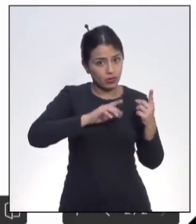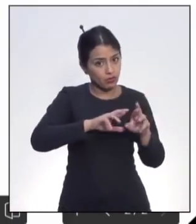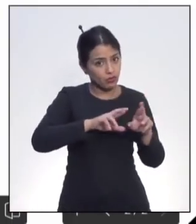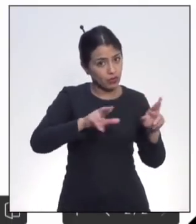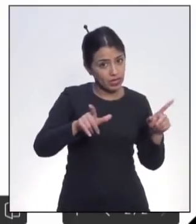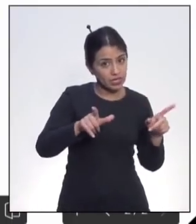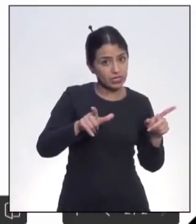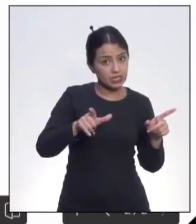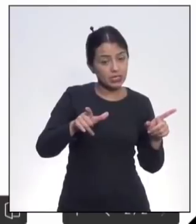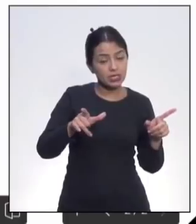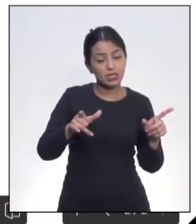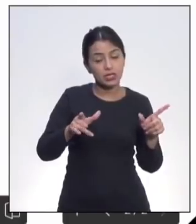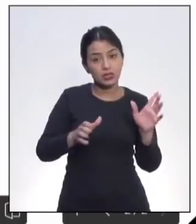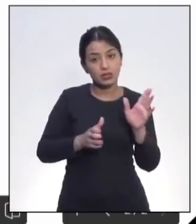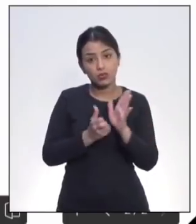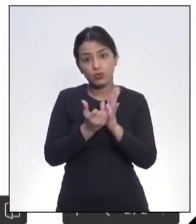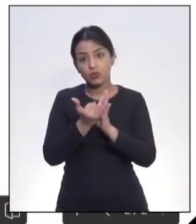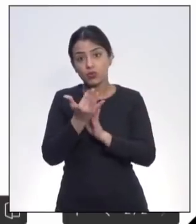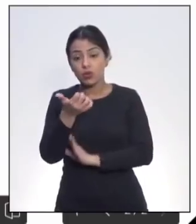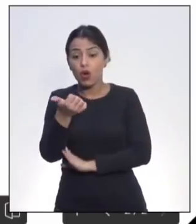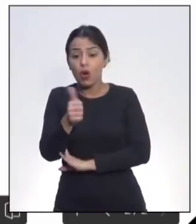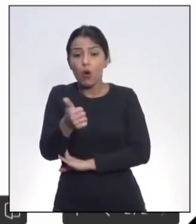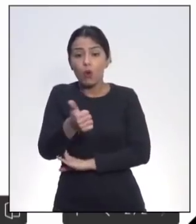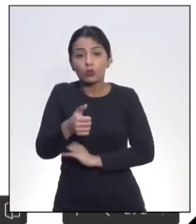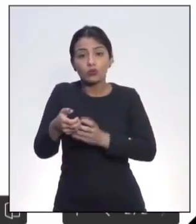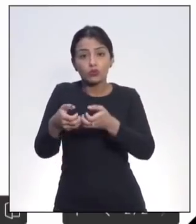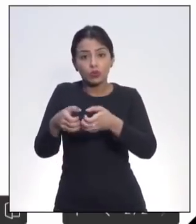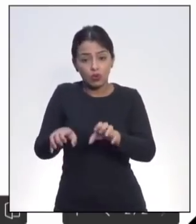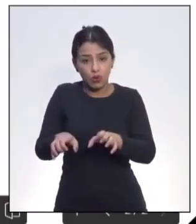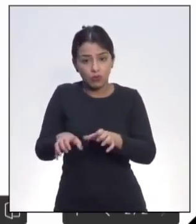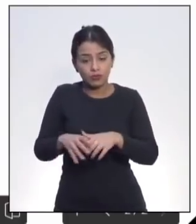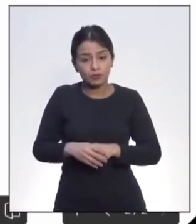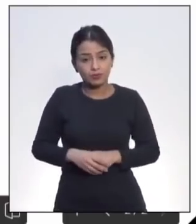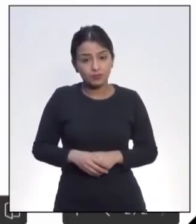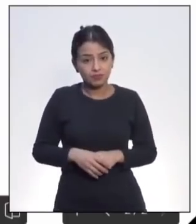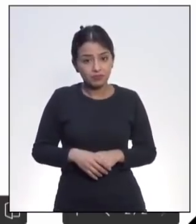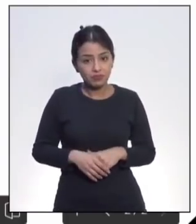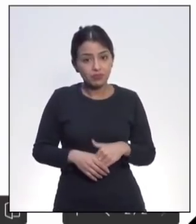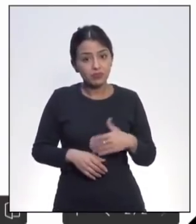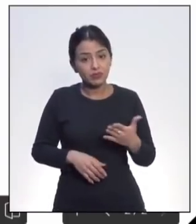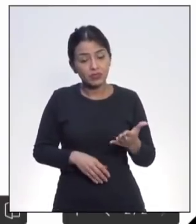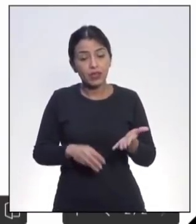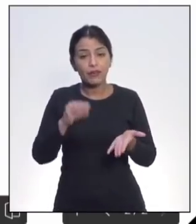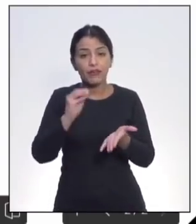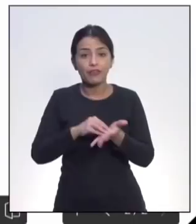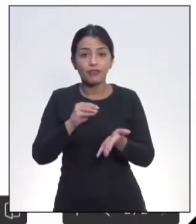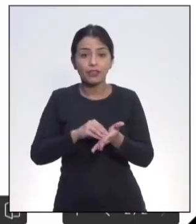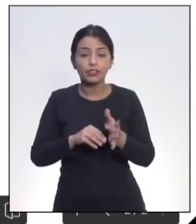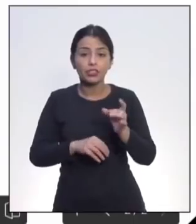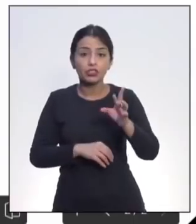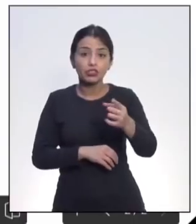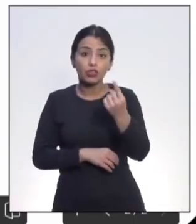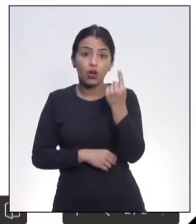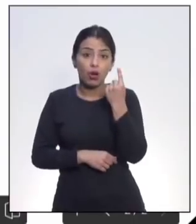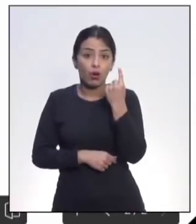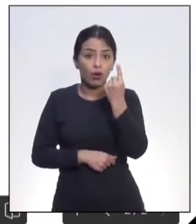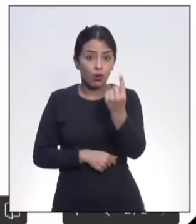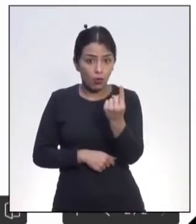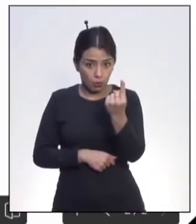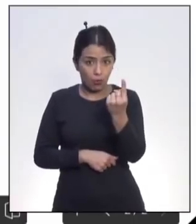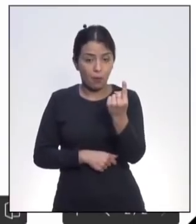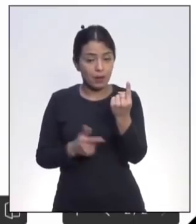De 11 ovos, portanto, fica faltando apenas 1 para completar mais uma dúzia.